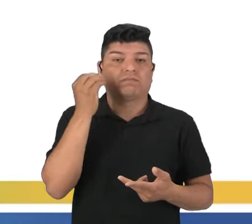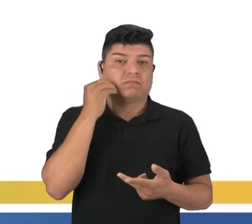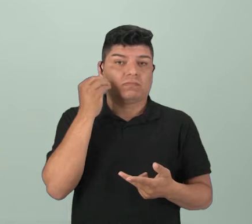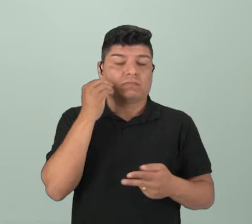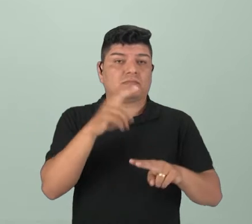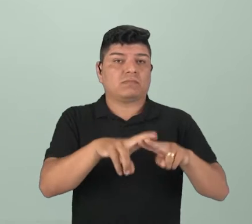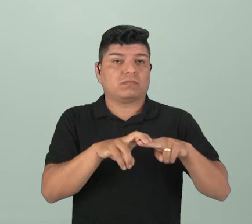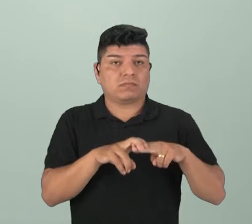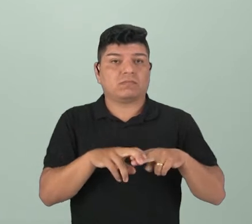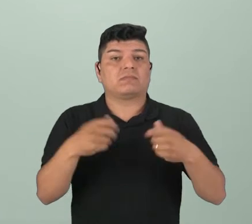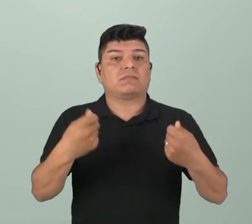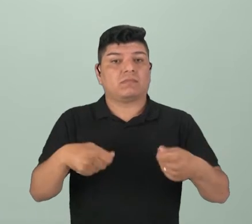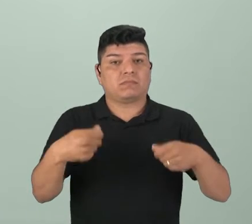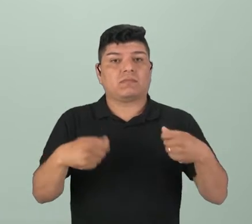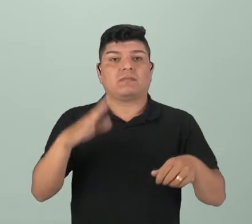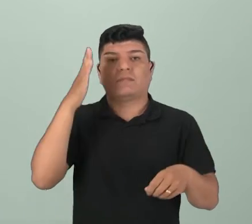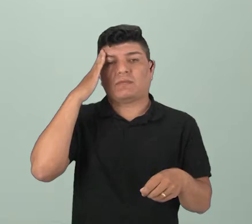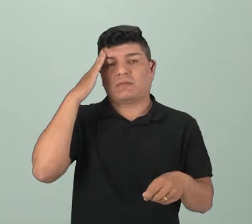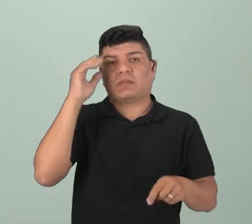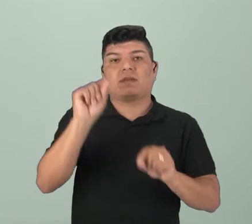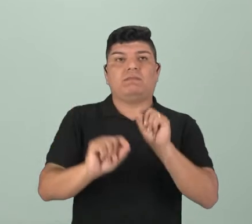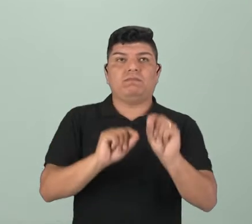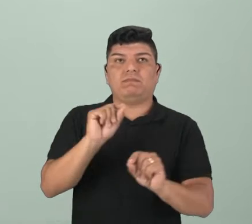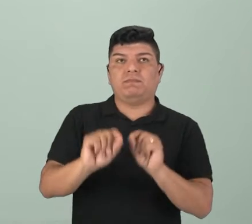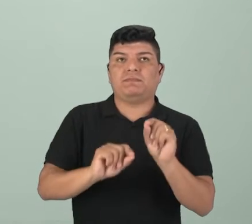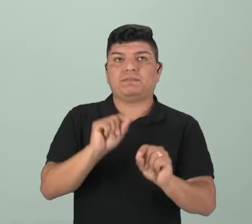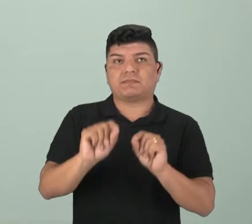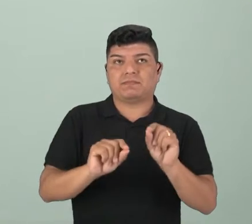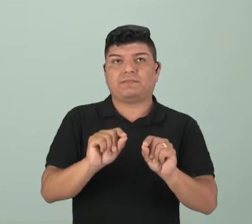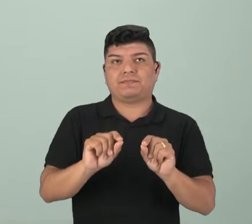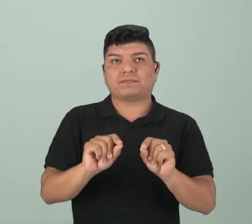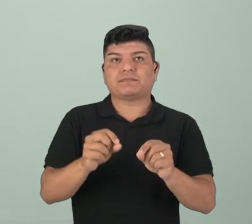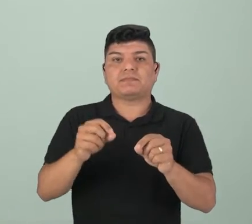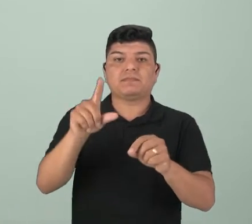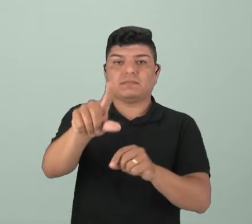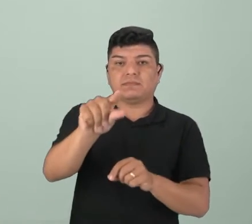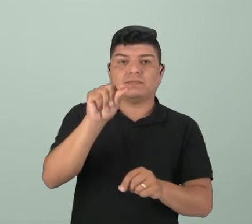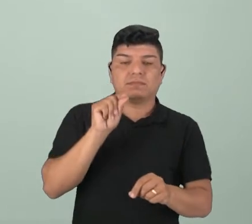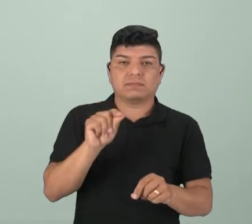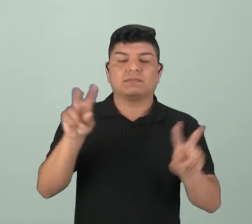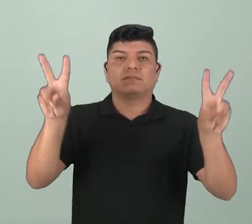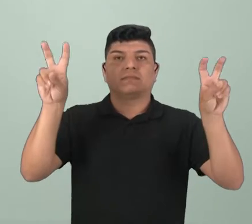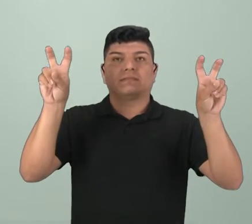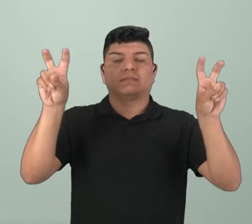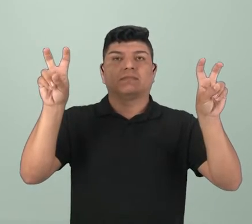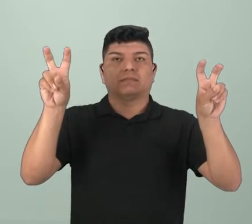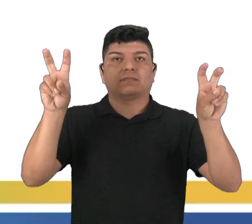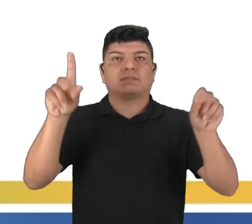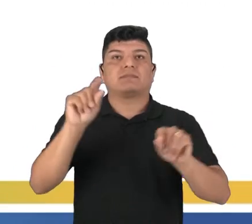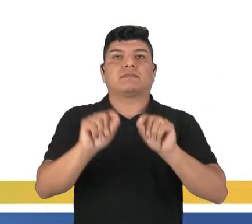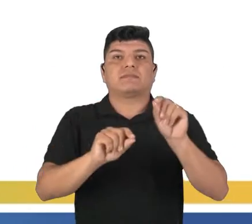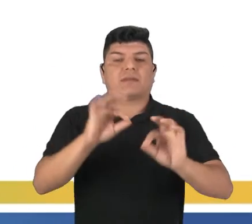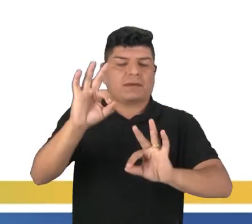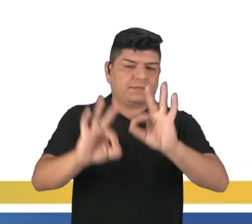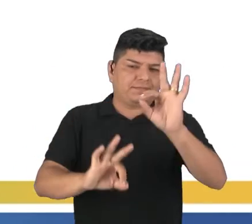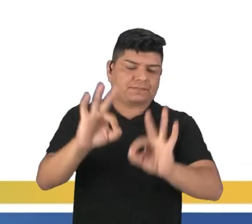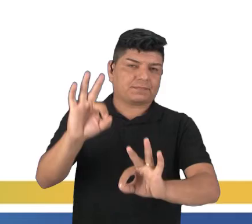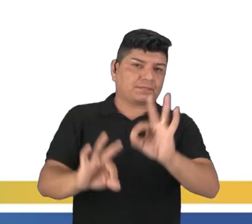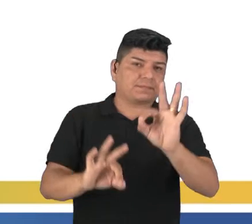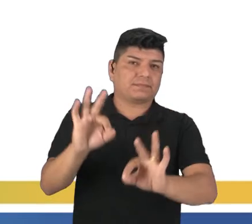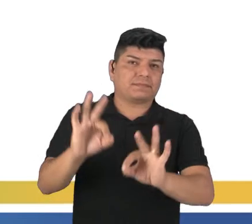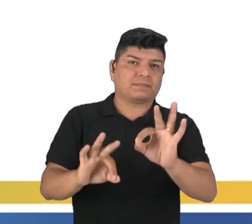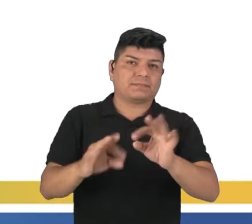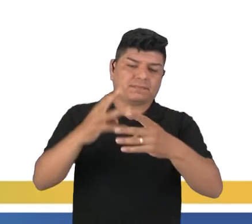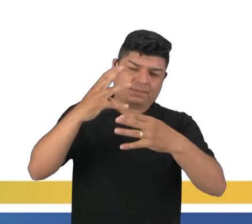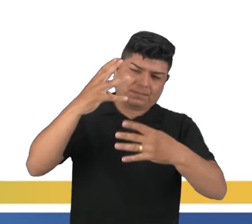Então, você tem que saber o que você quer falar ali. Uma vez que tenha selecionado esse tema, terá que preparar fazendo